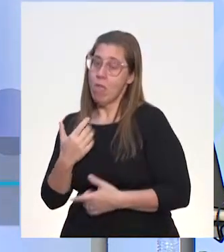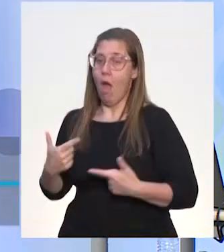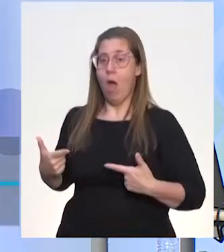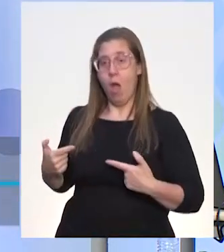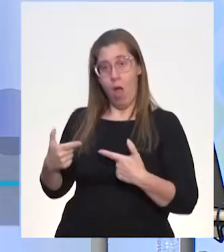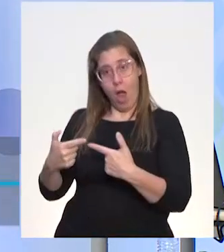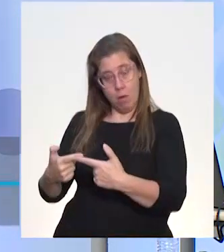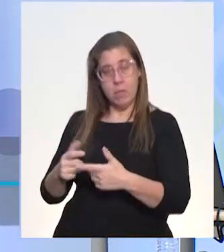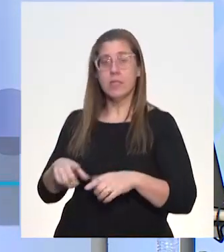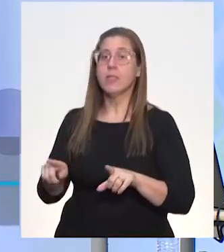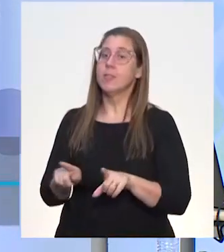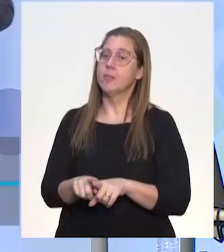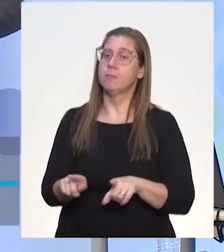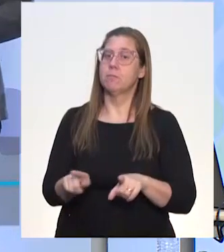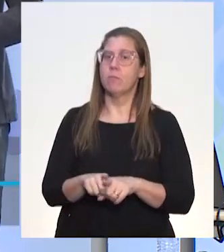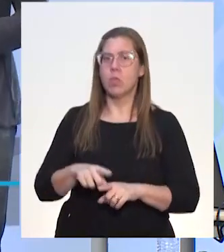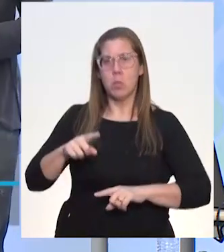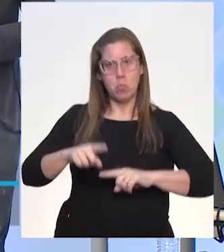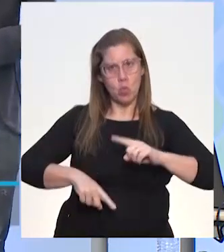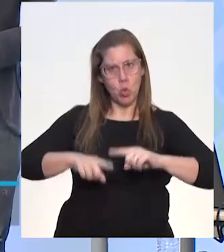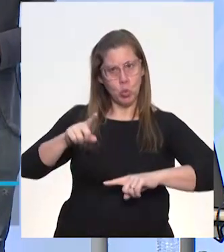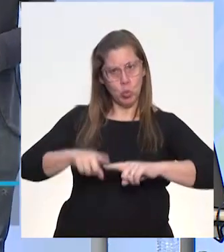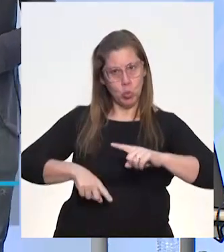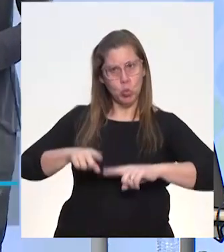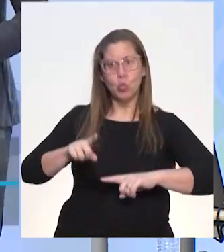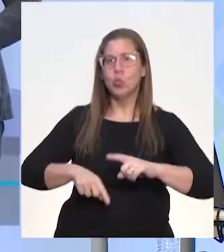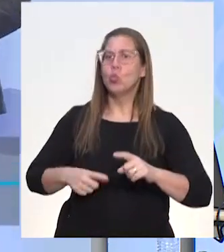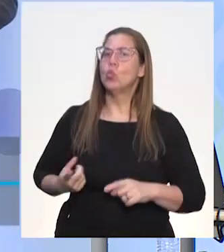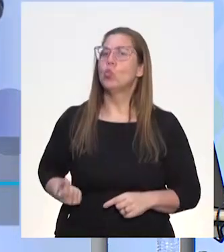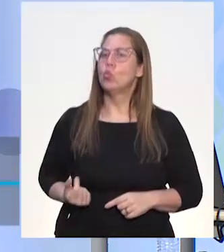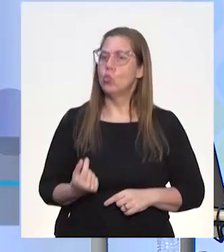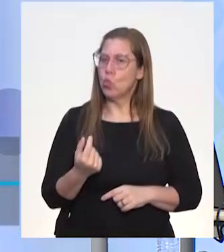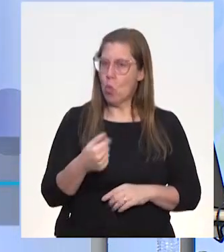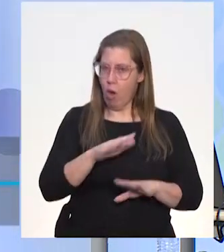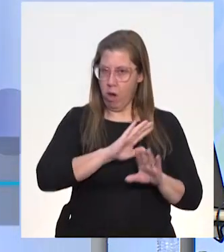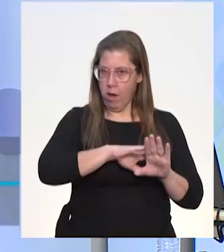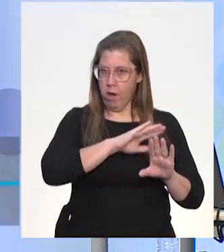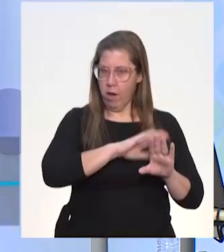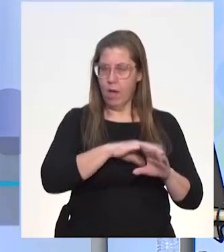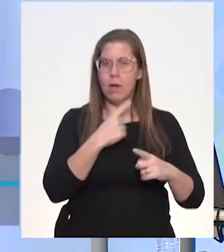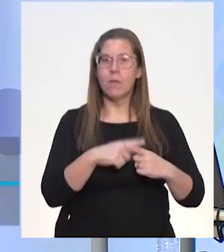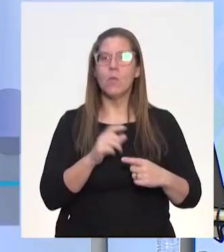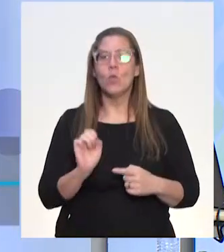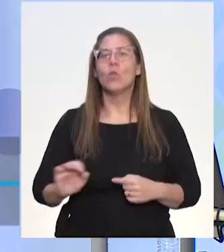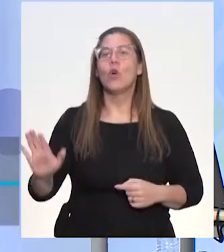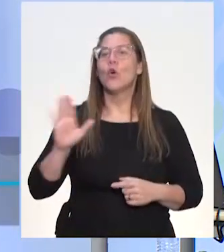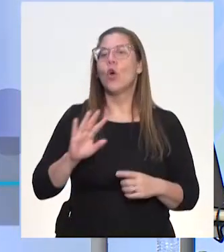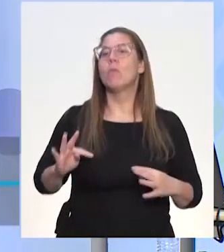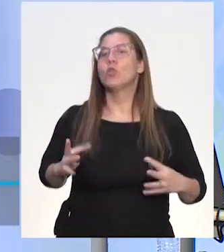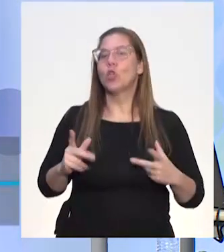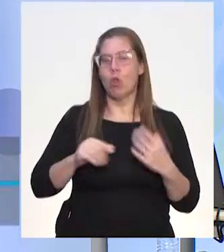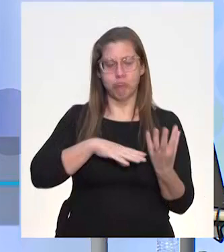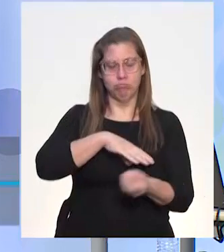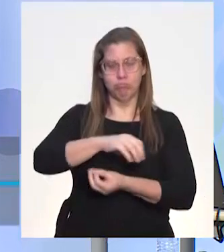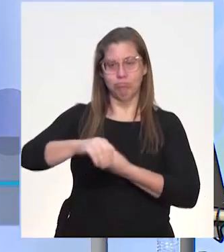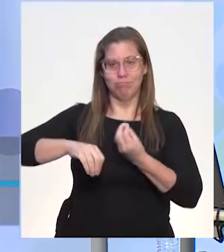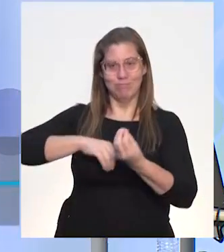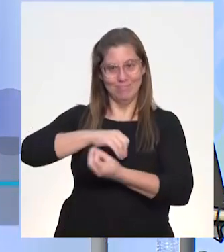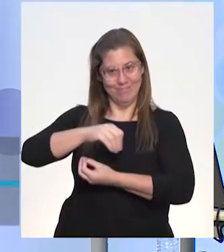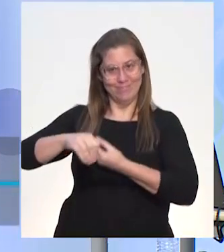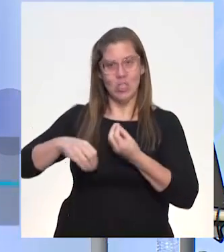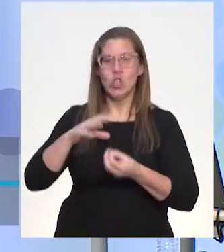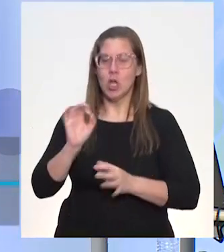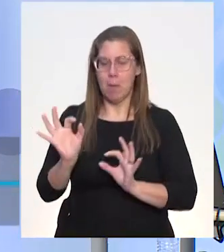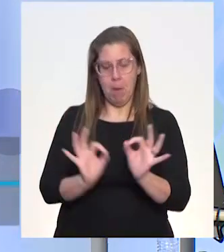e, principalmente, artigos manufaturados, uma vez que a Europa toda estava envolvida apenas